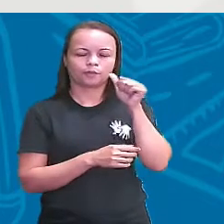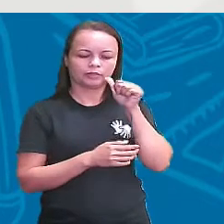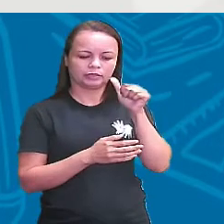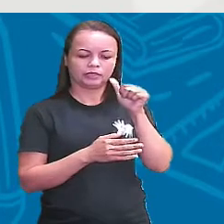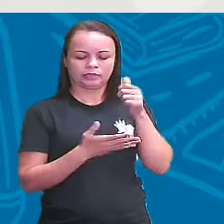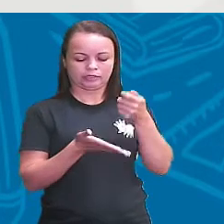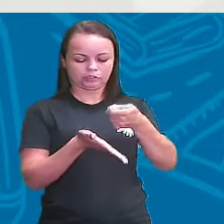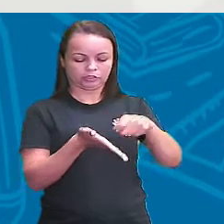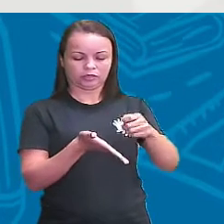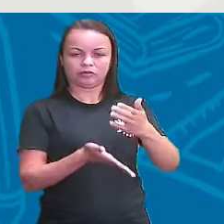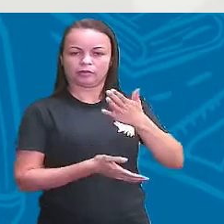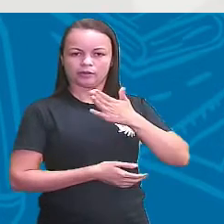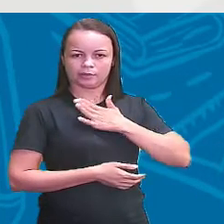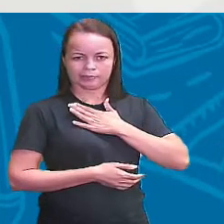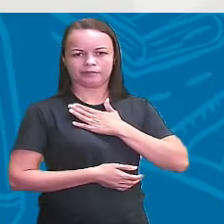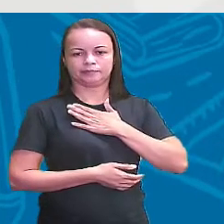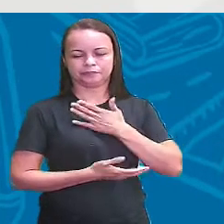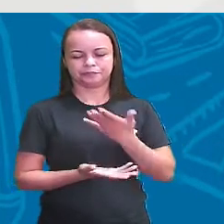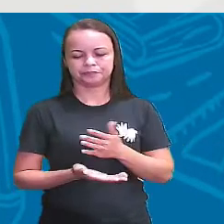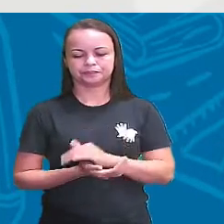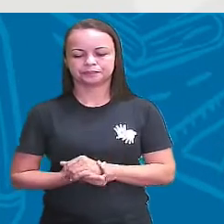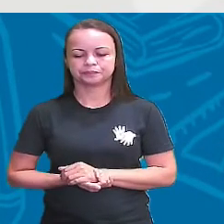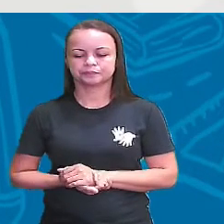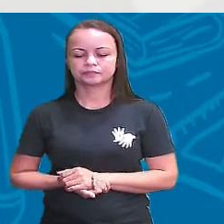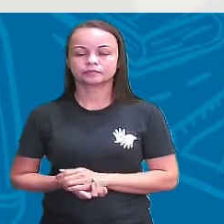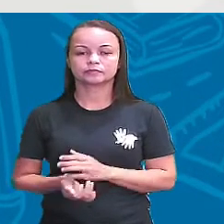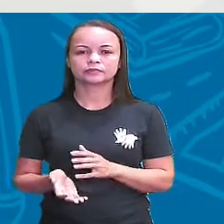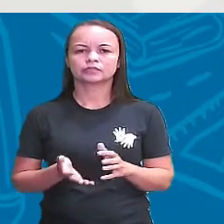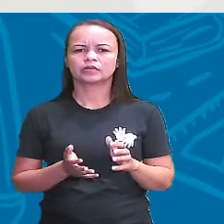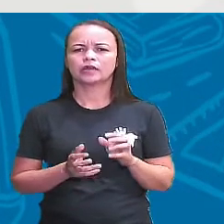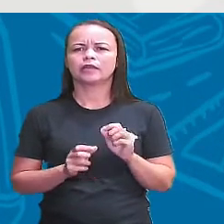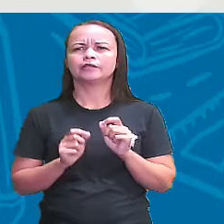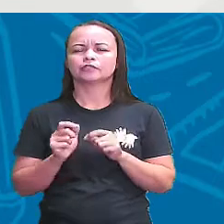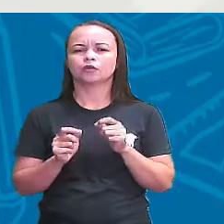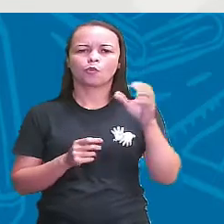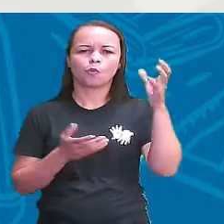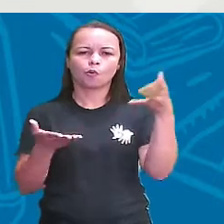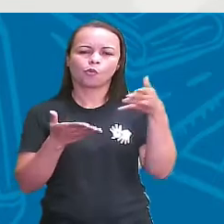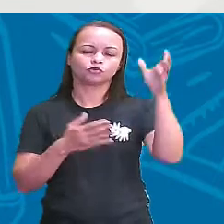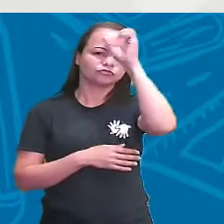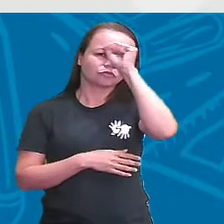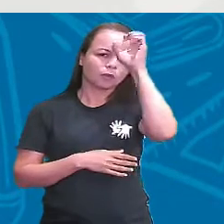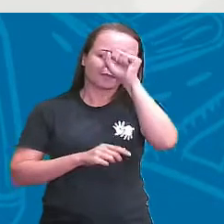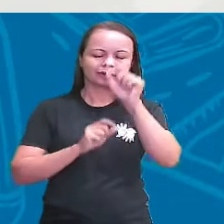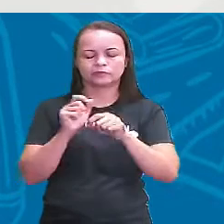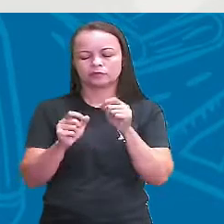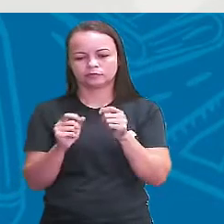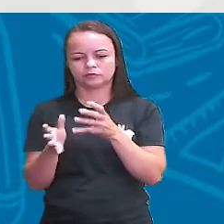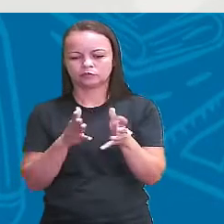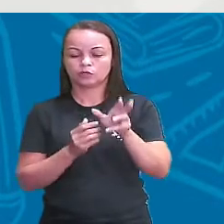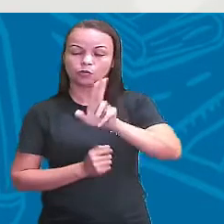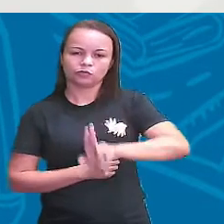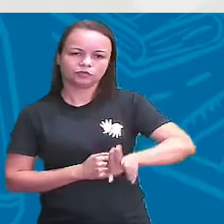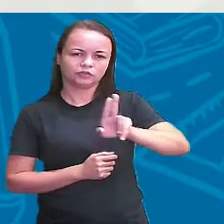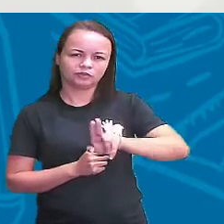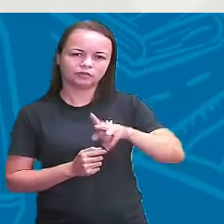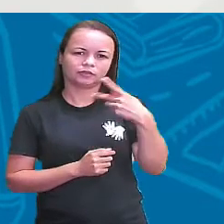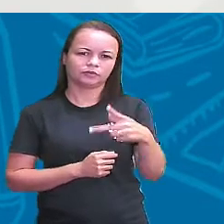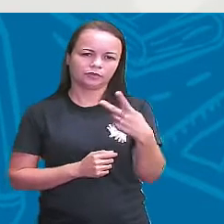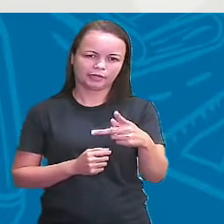para mim, certo? Então, o que é que a gente vai aprender hoje? Como são utilizados